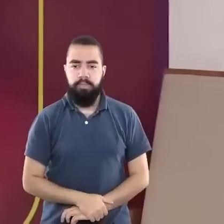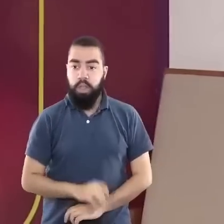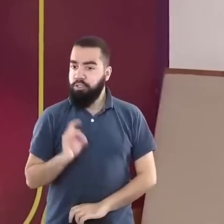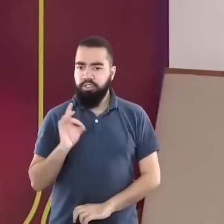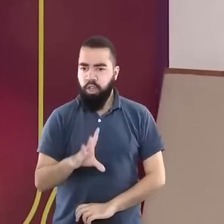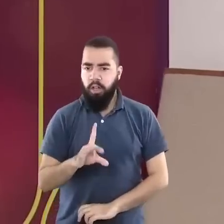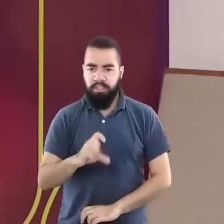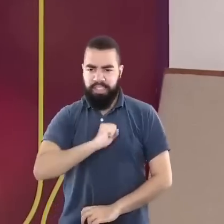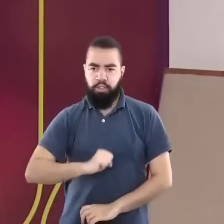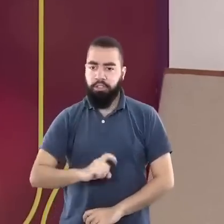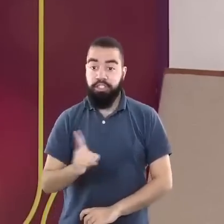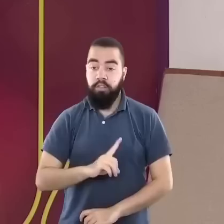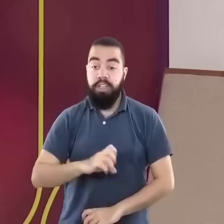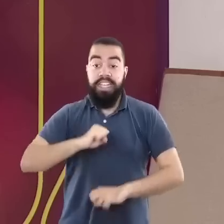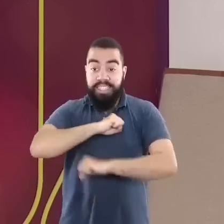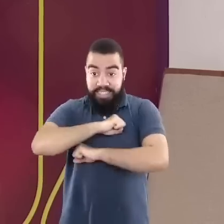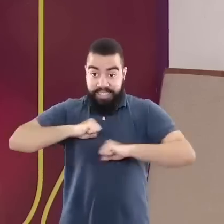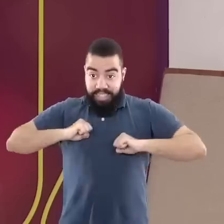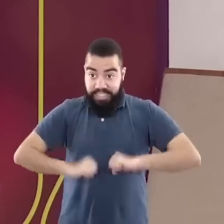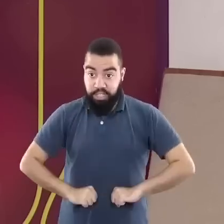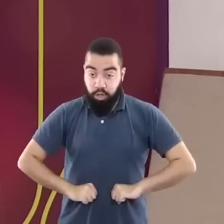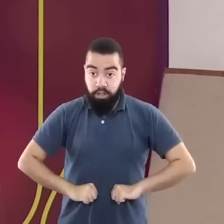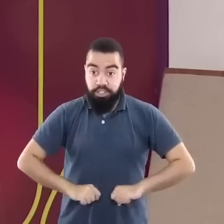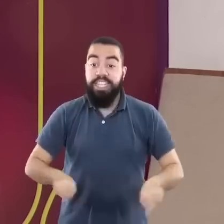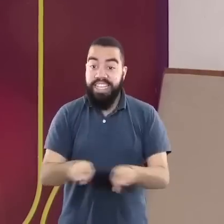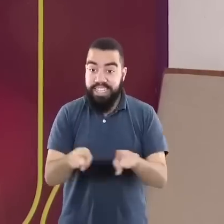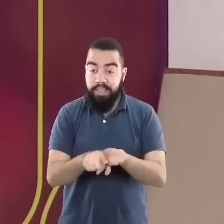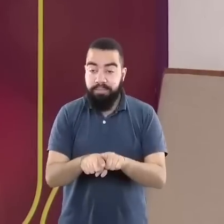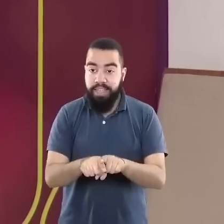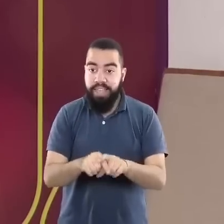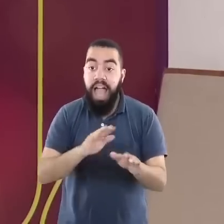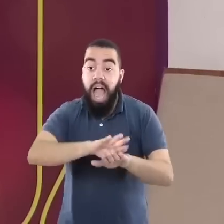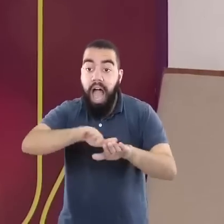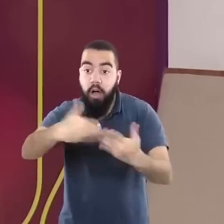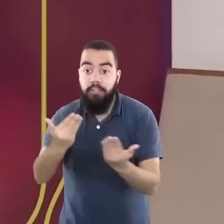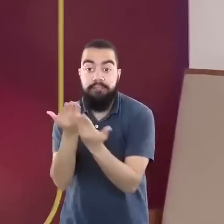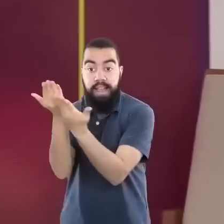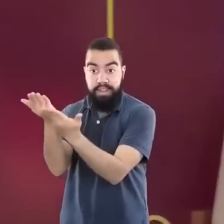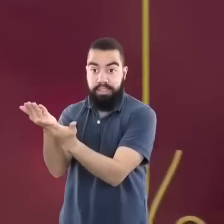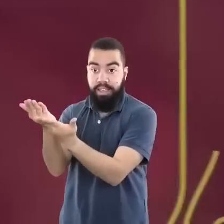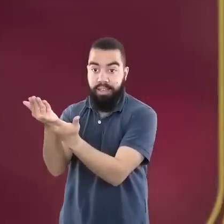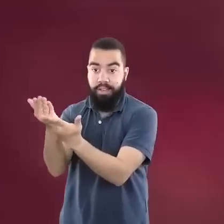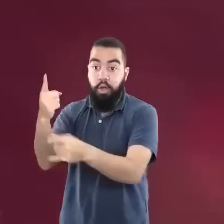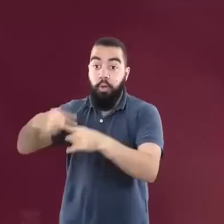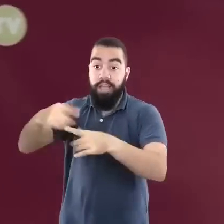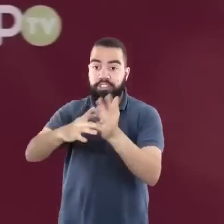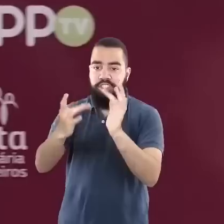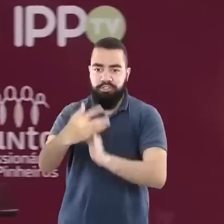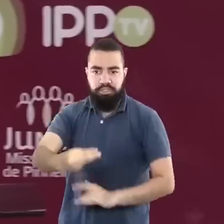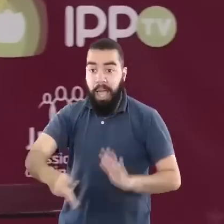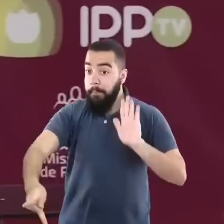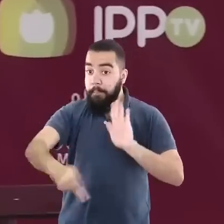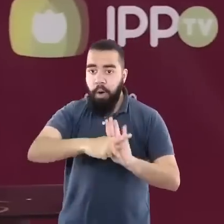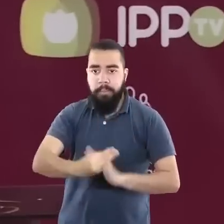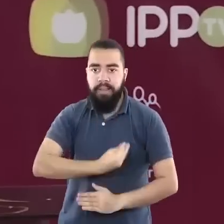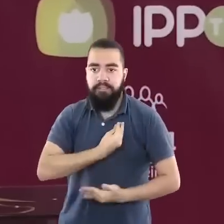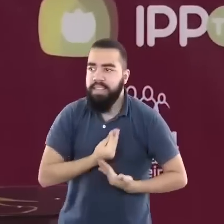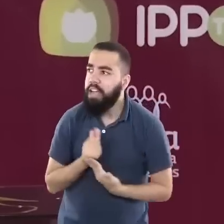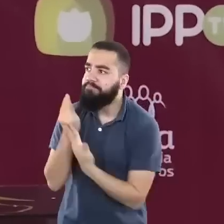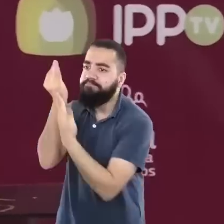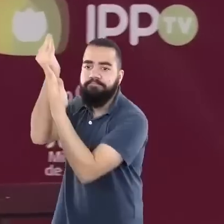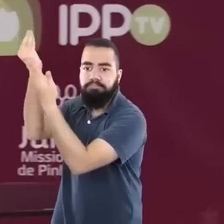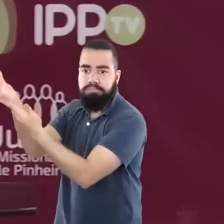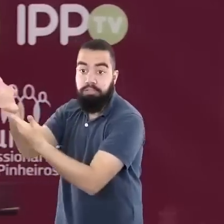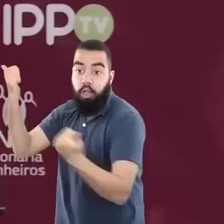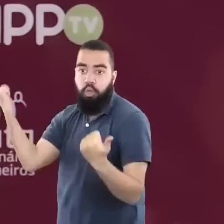que é o sacerdote o sacrifício aquele que ofertante oferta aquele que daria a sua vida em resgate do